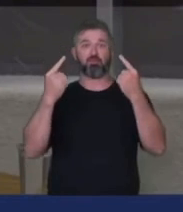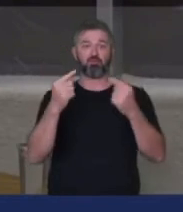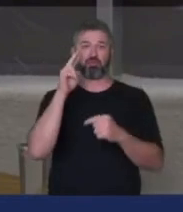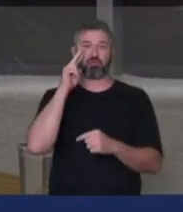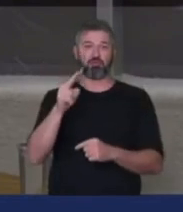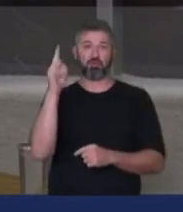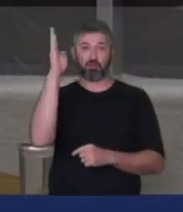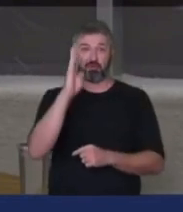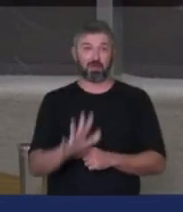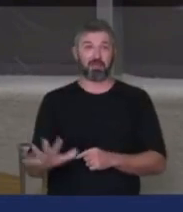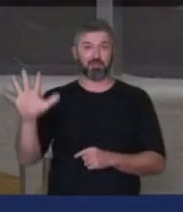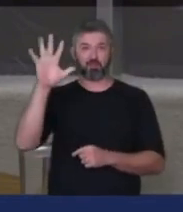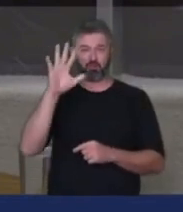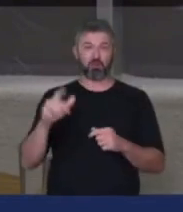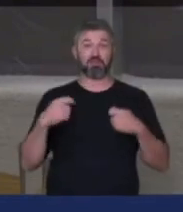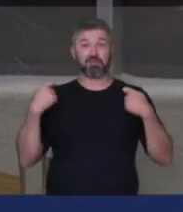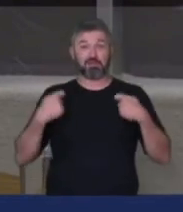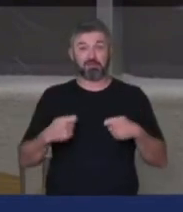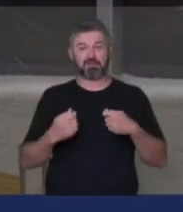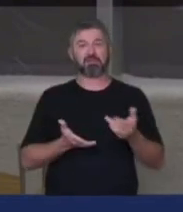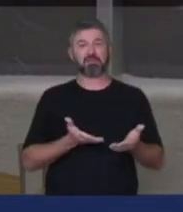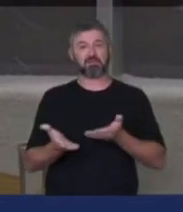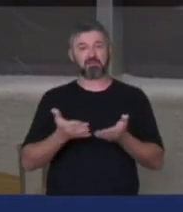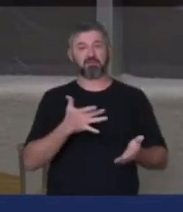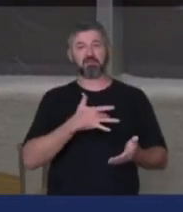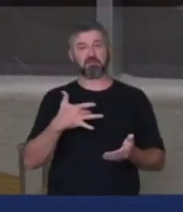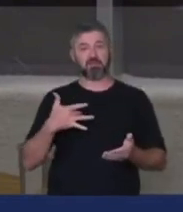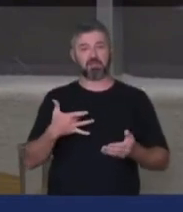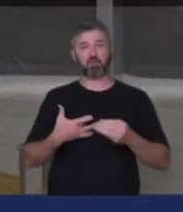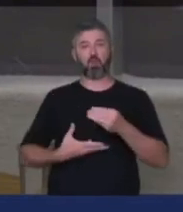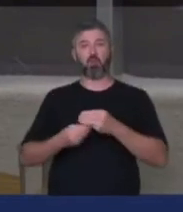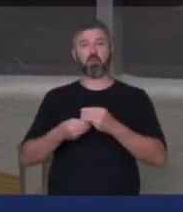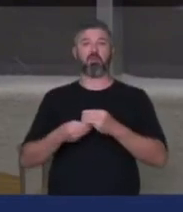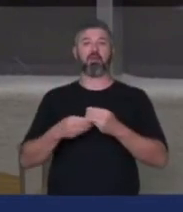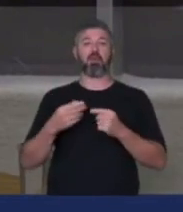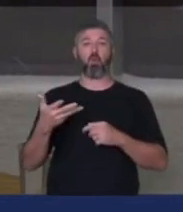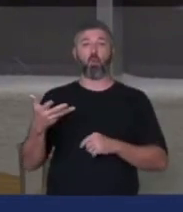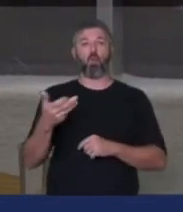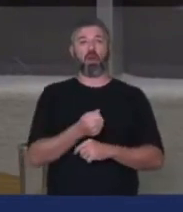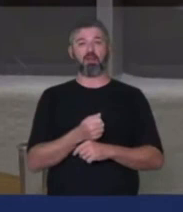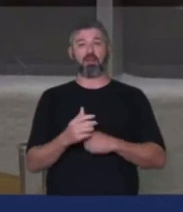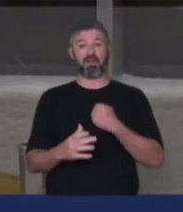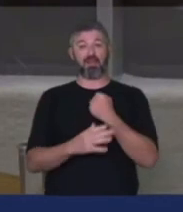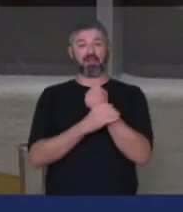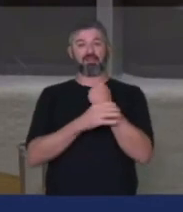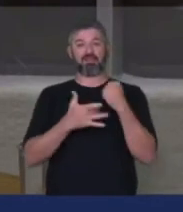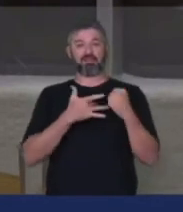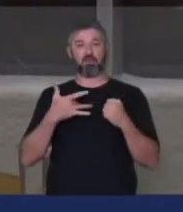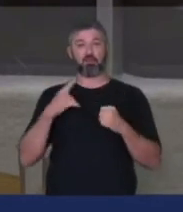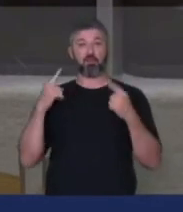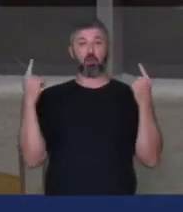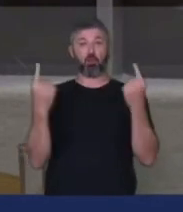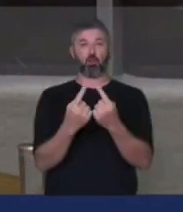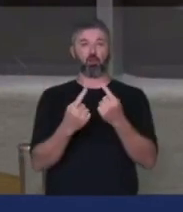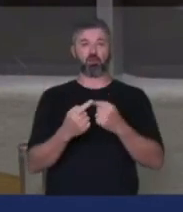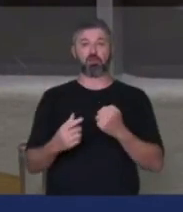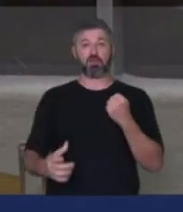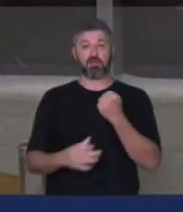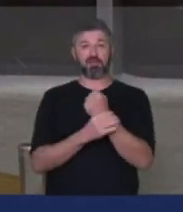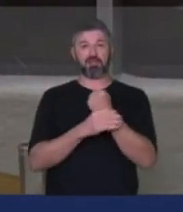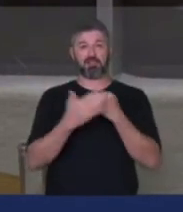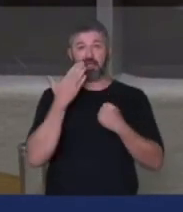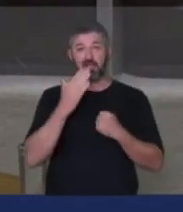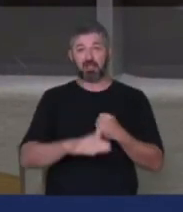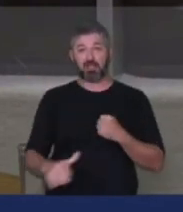todo o país. A gente precisa de um serviço de saúde suplementar de qualidade, garantir saúde para todos, garantir que essas